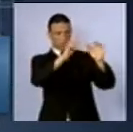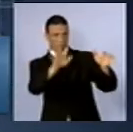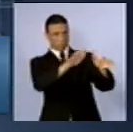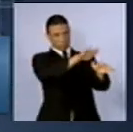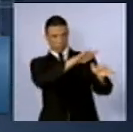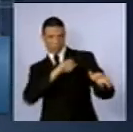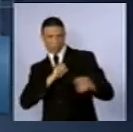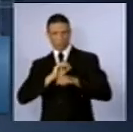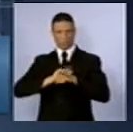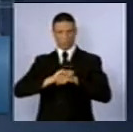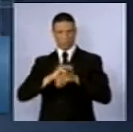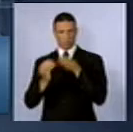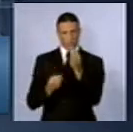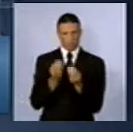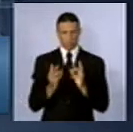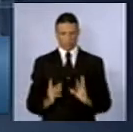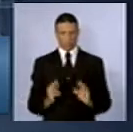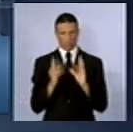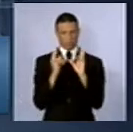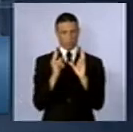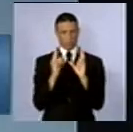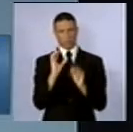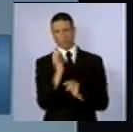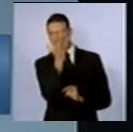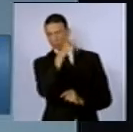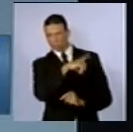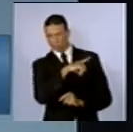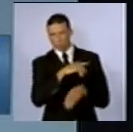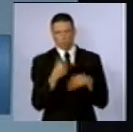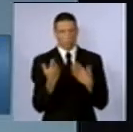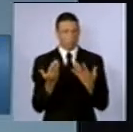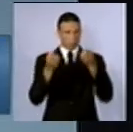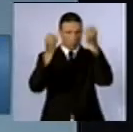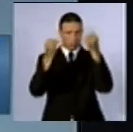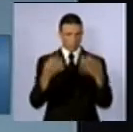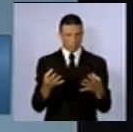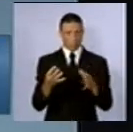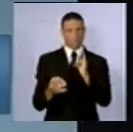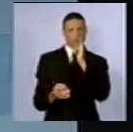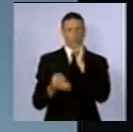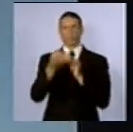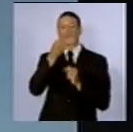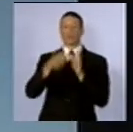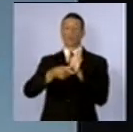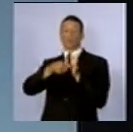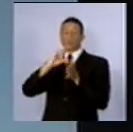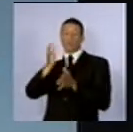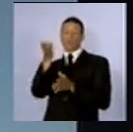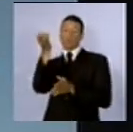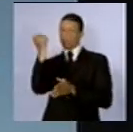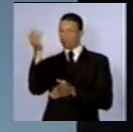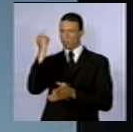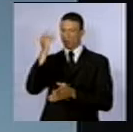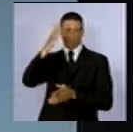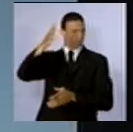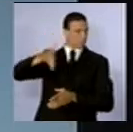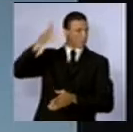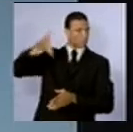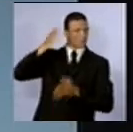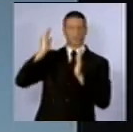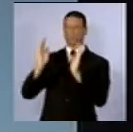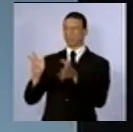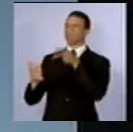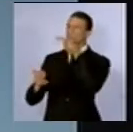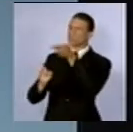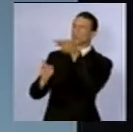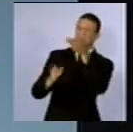a Campos magnéticos e câncer h eu sei que esses comentários já foram feitos em por outros expositores nos